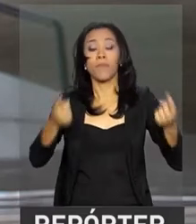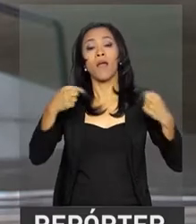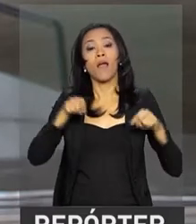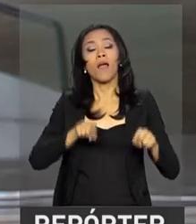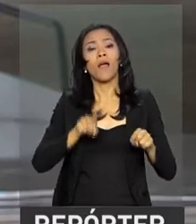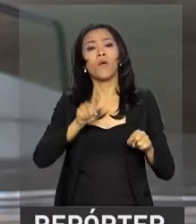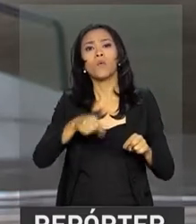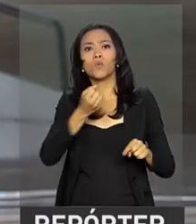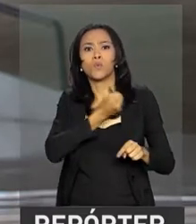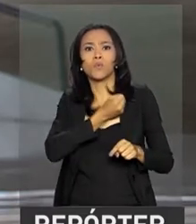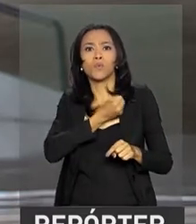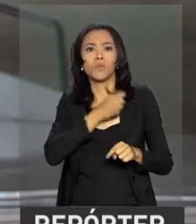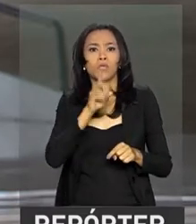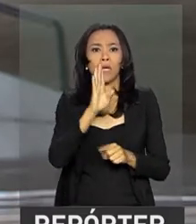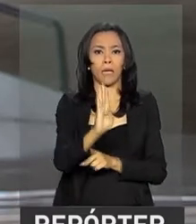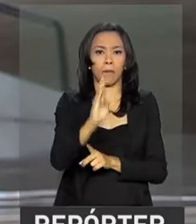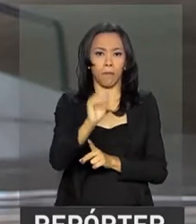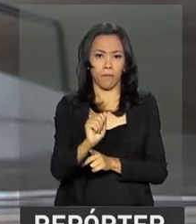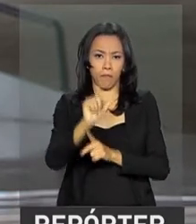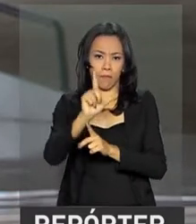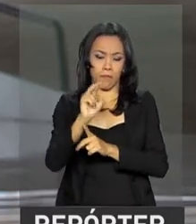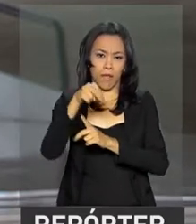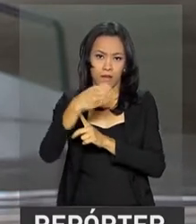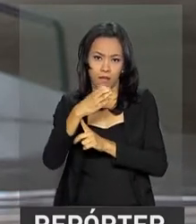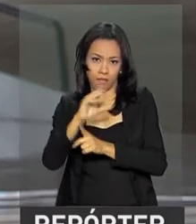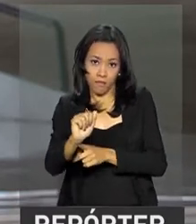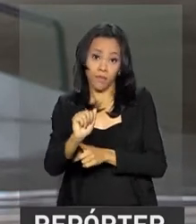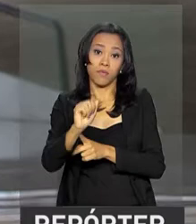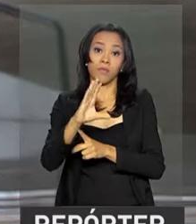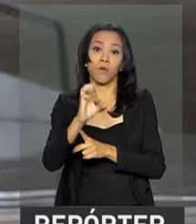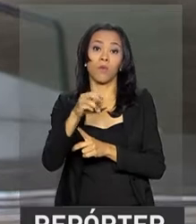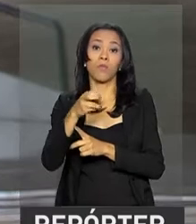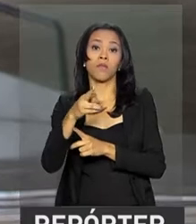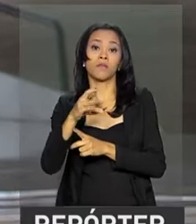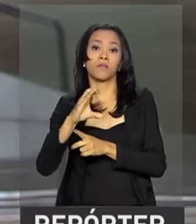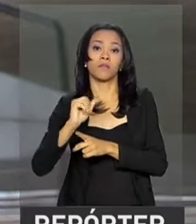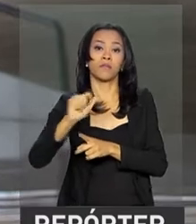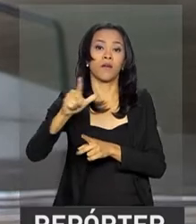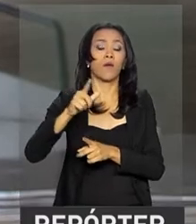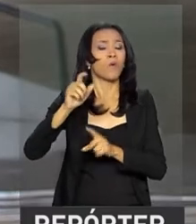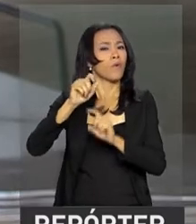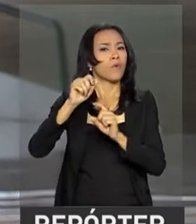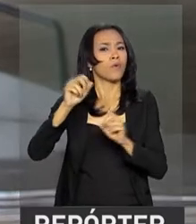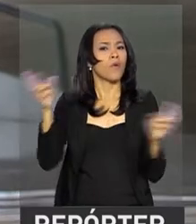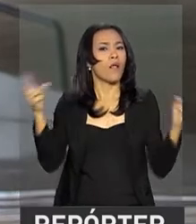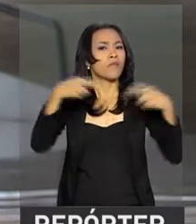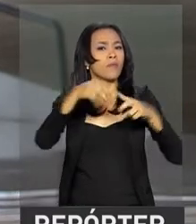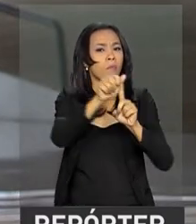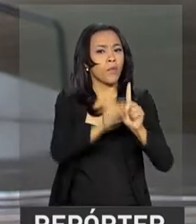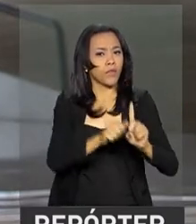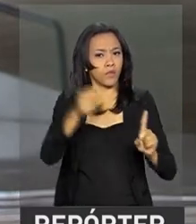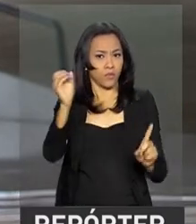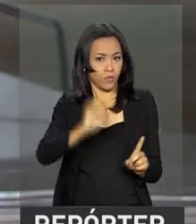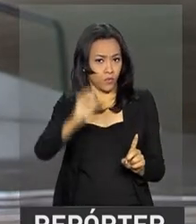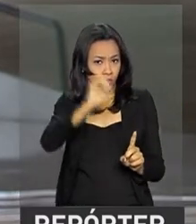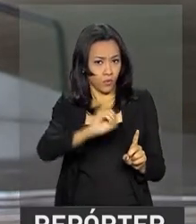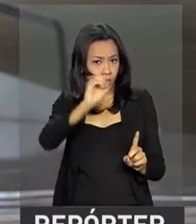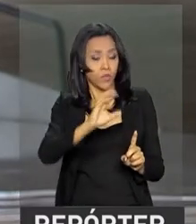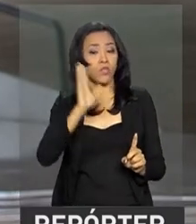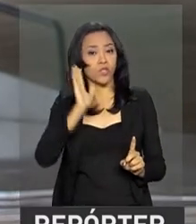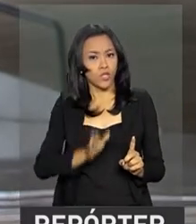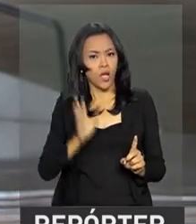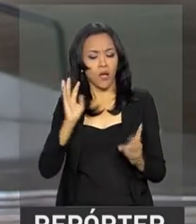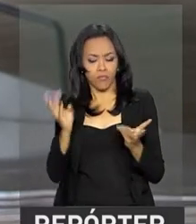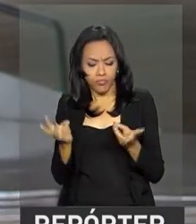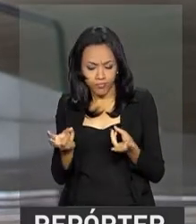da balança comercial brasileira referente ao mês de outubro o governo já reviu as projeções para o